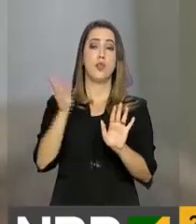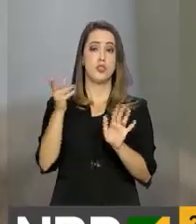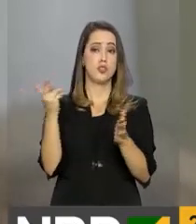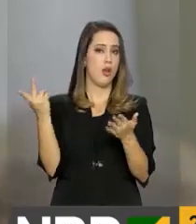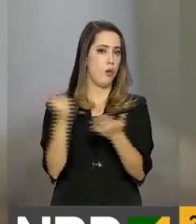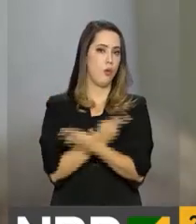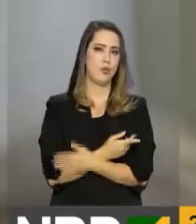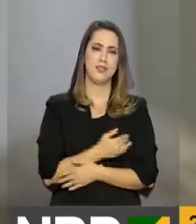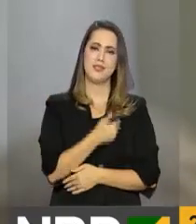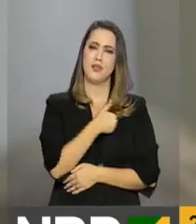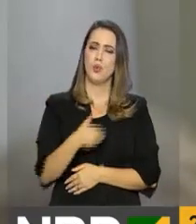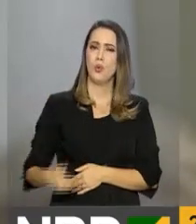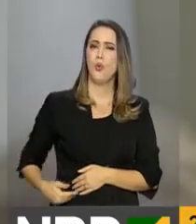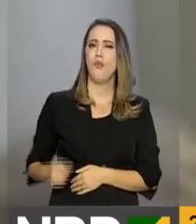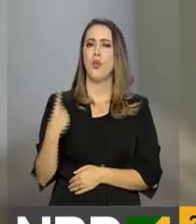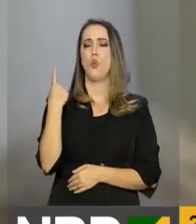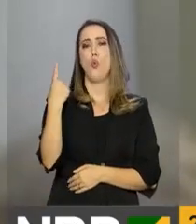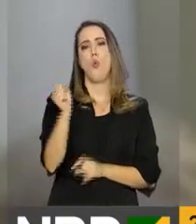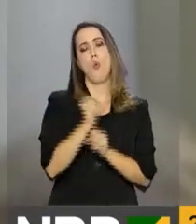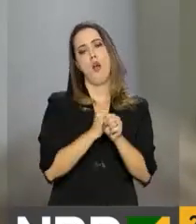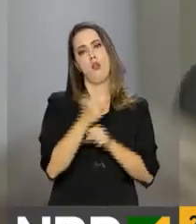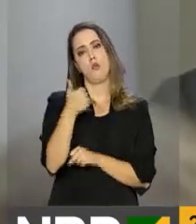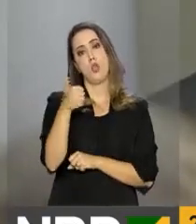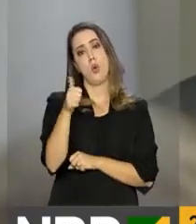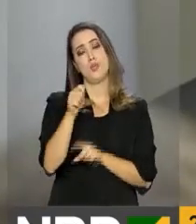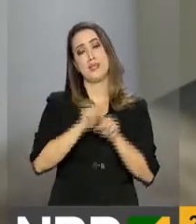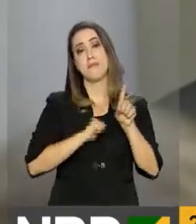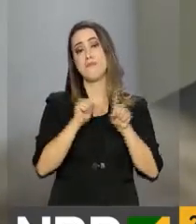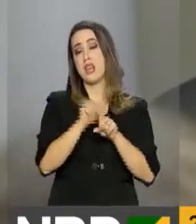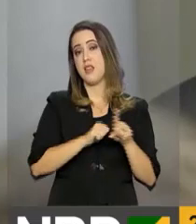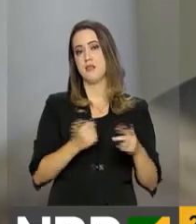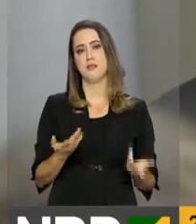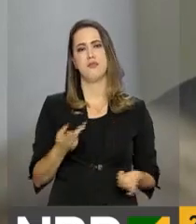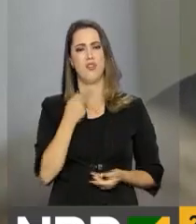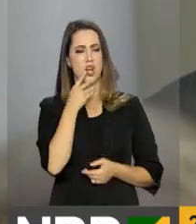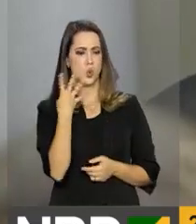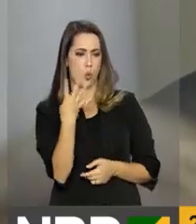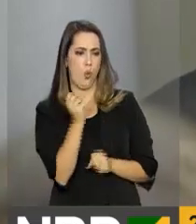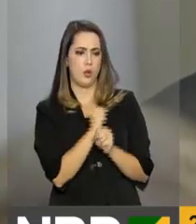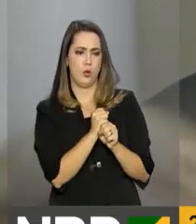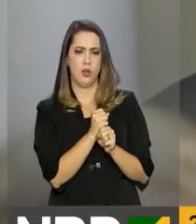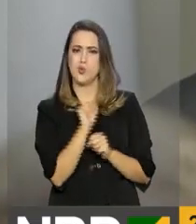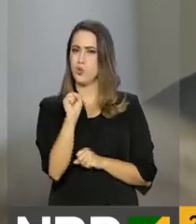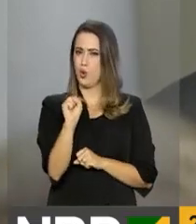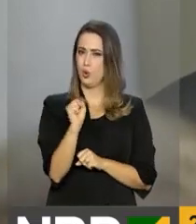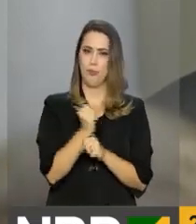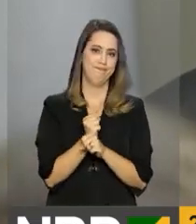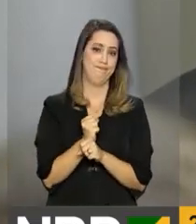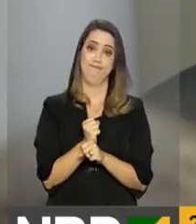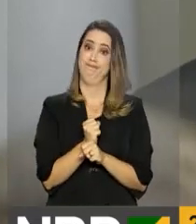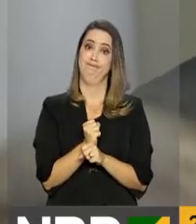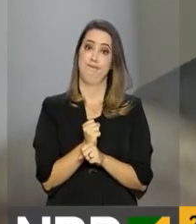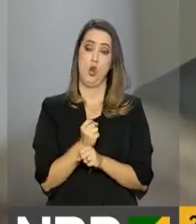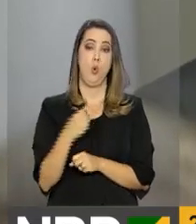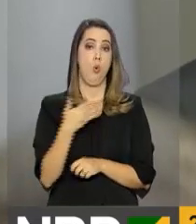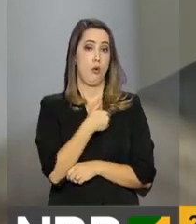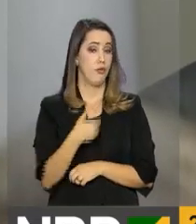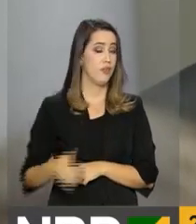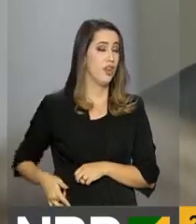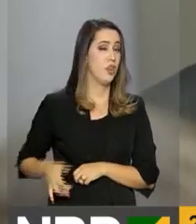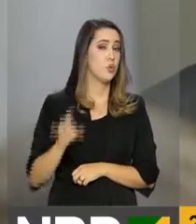feito num governo que tem 1 ano e 11 meses. Eu não estou falando de um governo de 4 anos ou de 8 anos. Estou falando de um